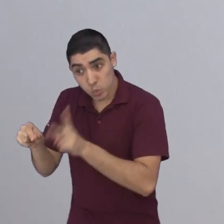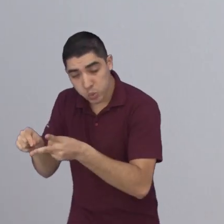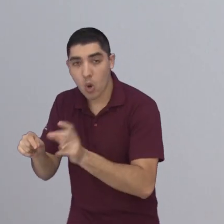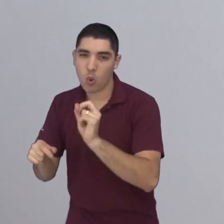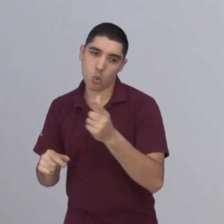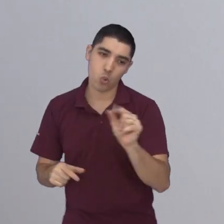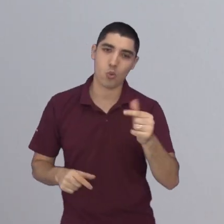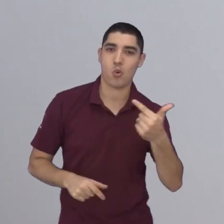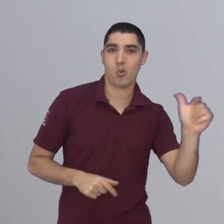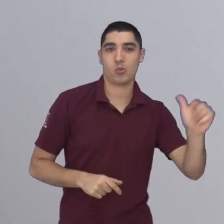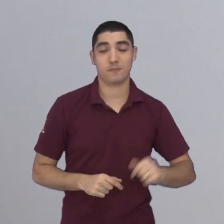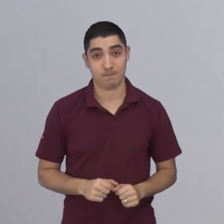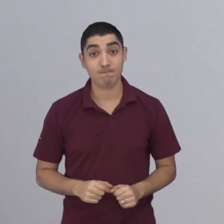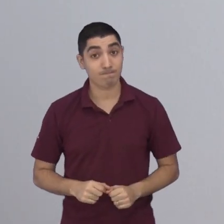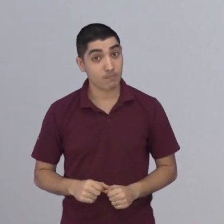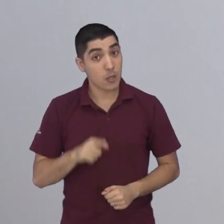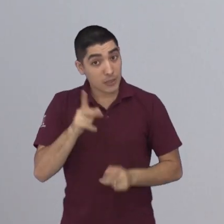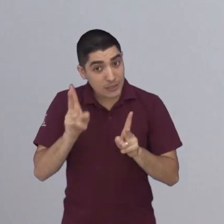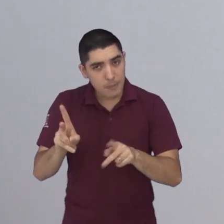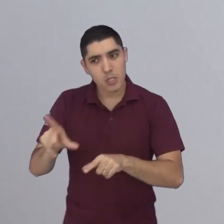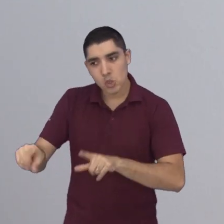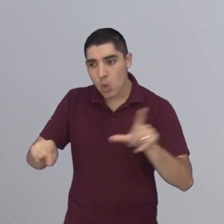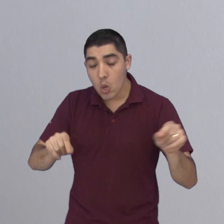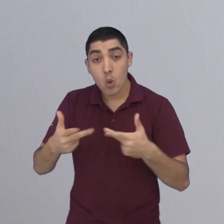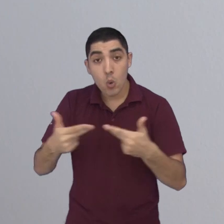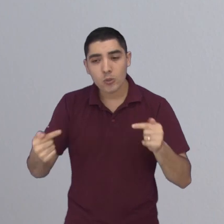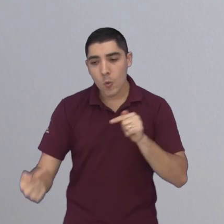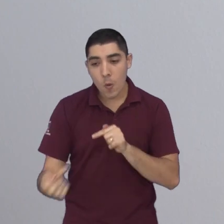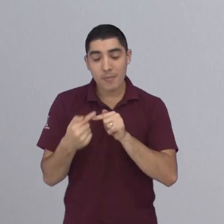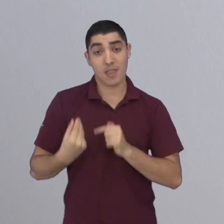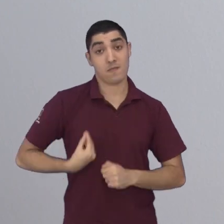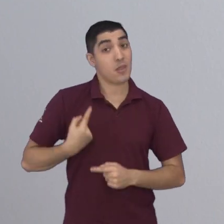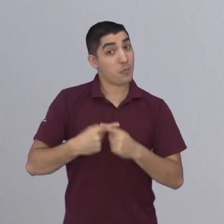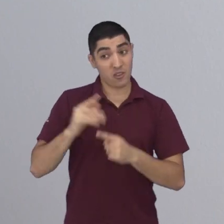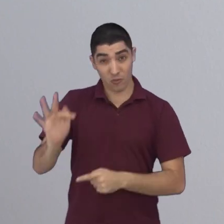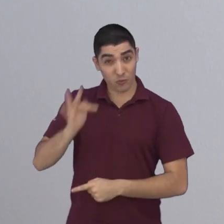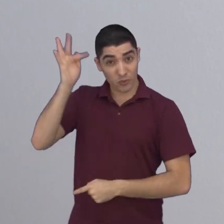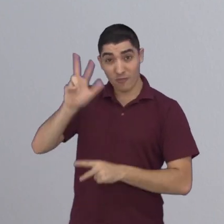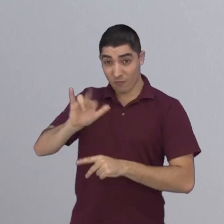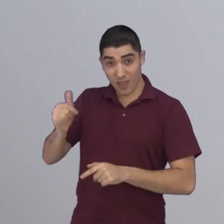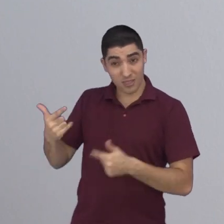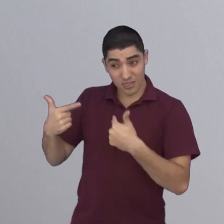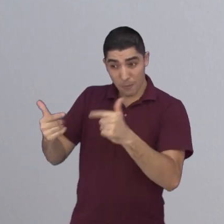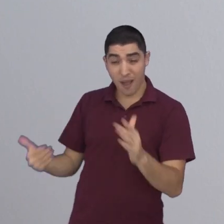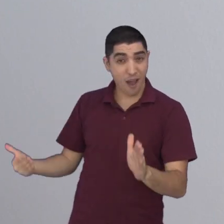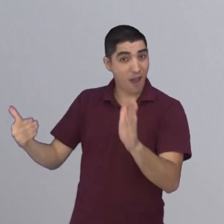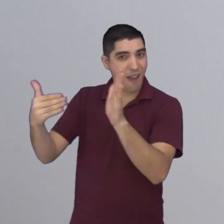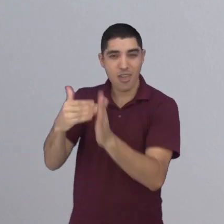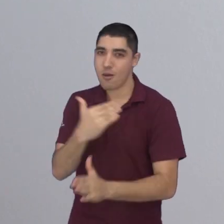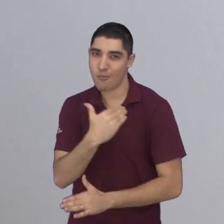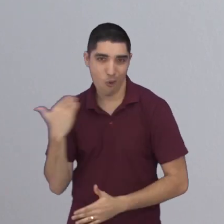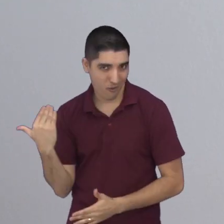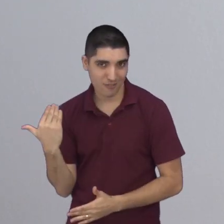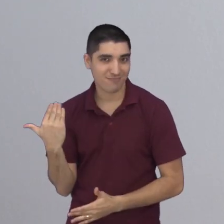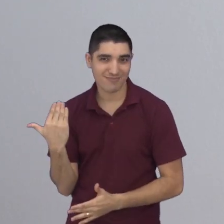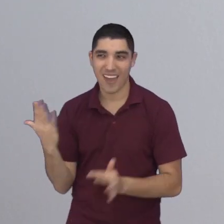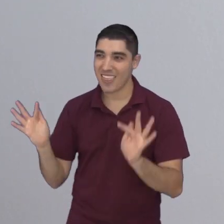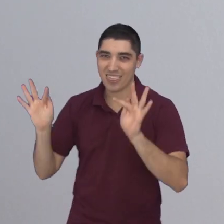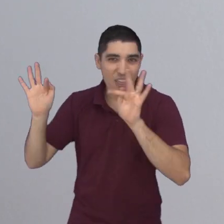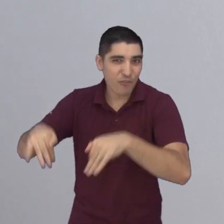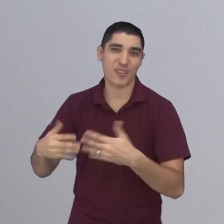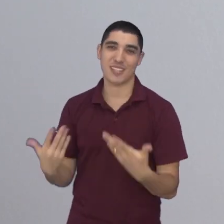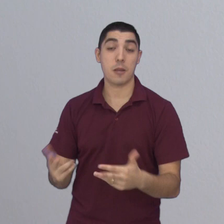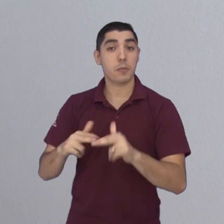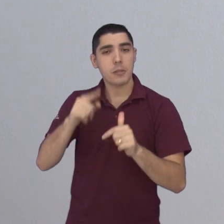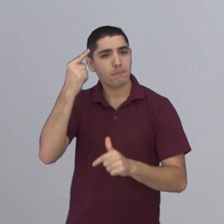e ele tem que decidir o que ele vai fazer pro resto da vida então isso precisa ser pautado em muita análise e com muito cuidado então assim fazer